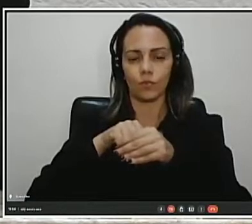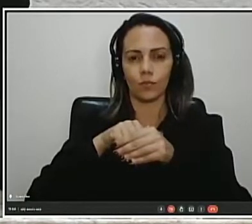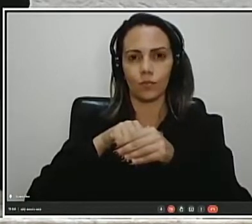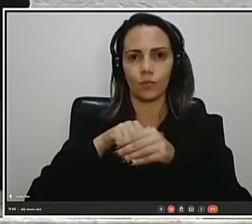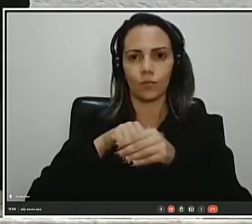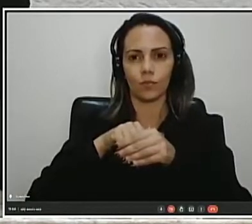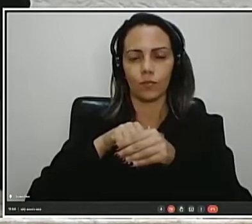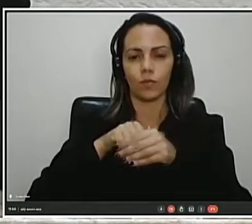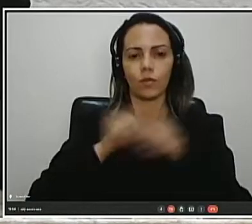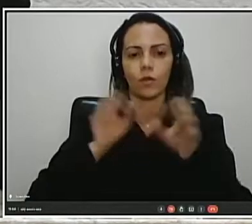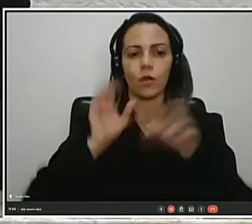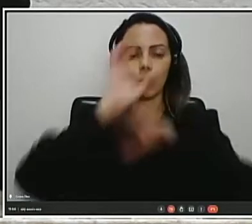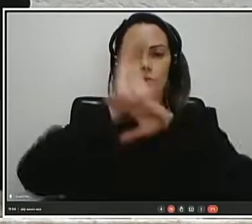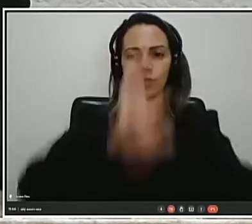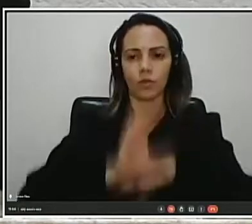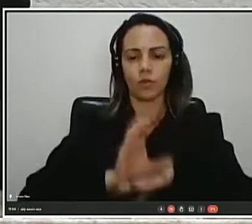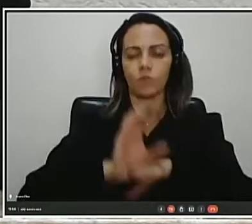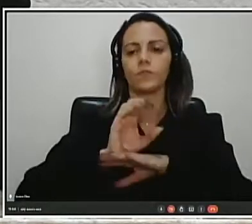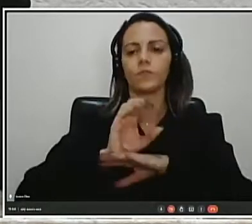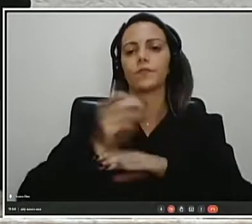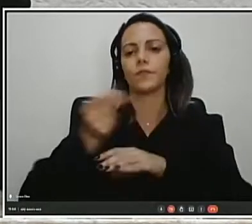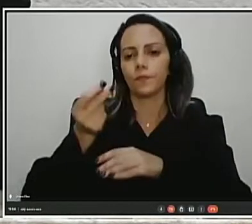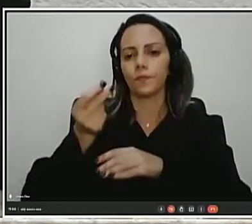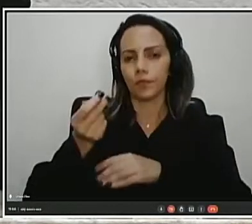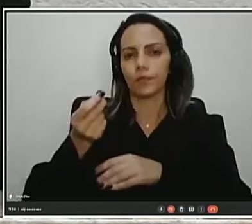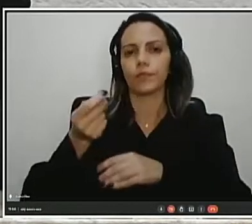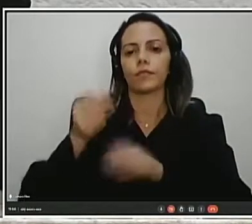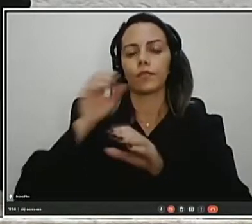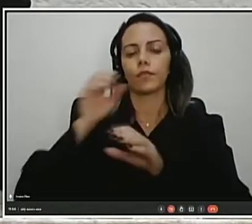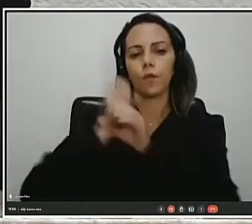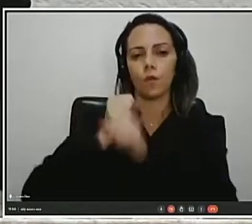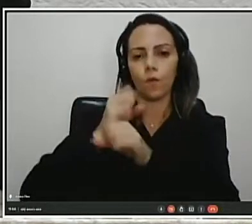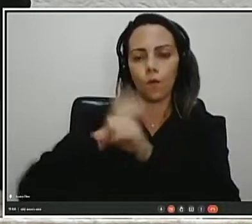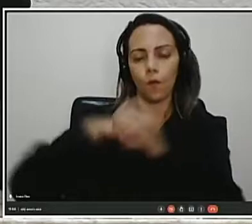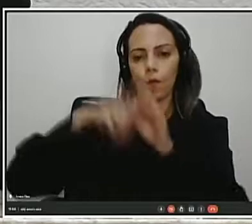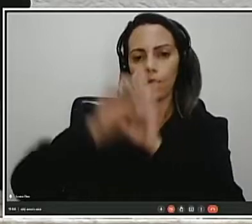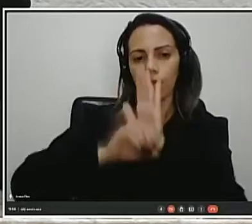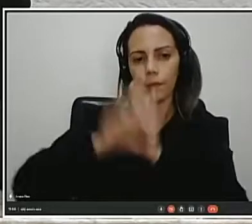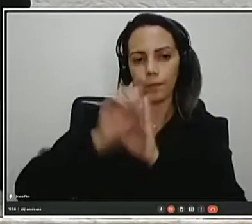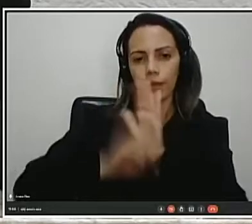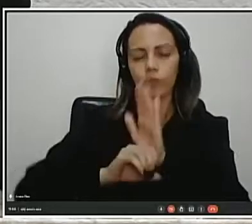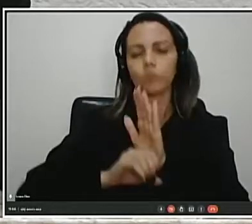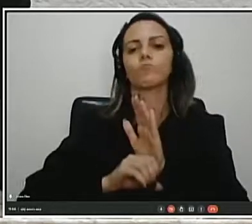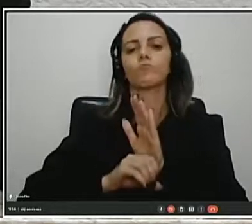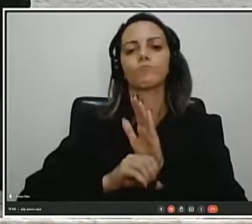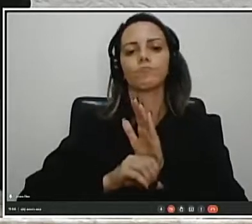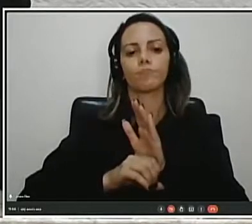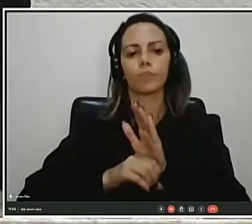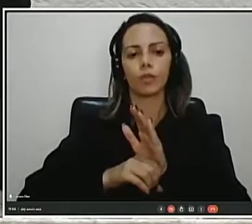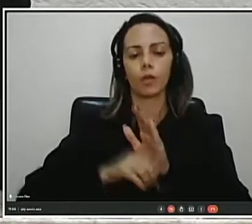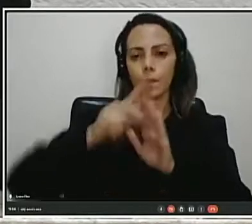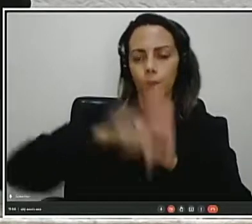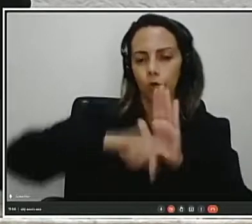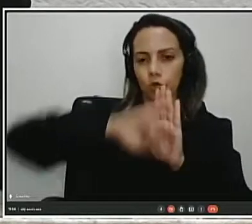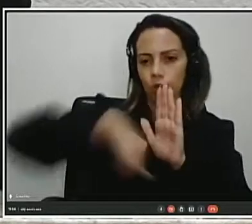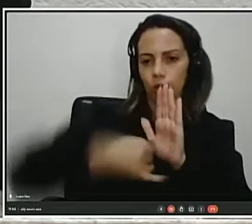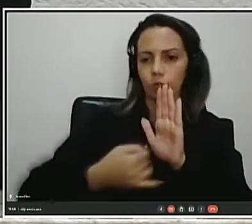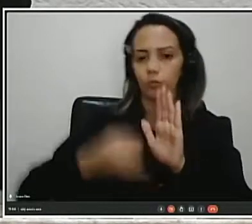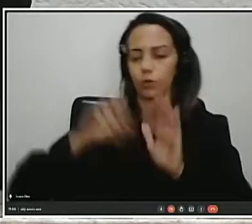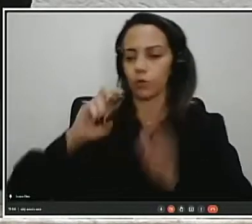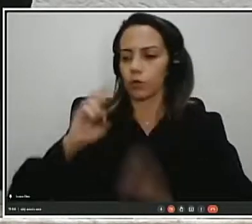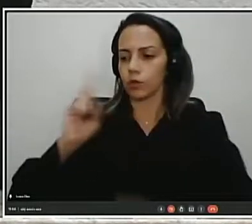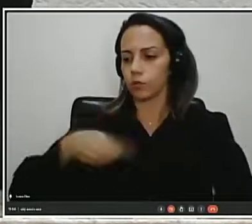da Comissão de Finanças, Orçamento e Patrimônio. Favorável ao projeto de lei ordinária de número 51 de